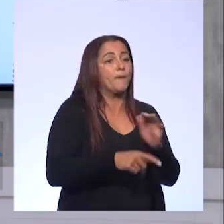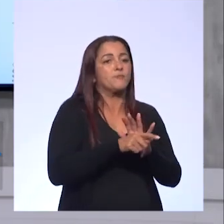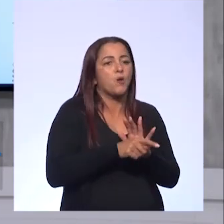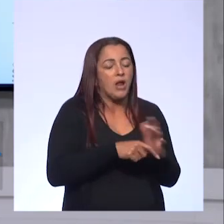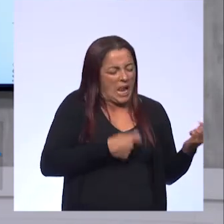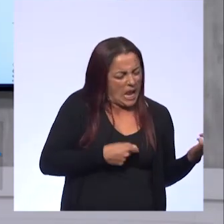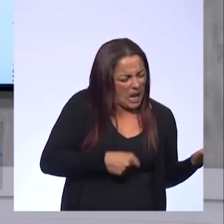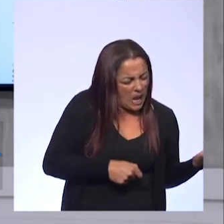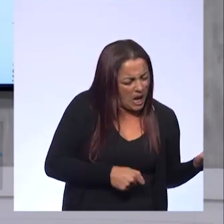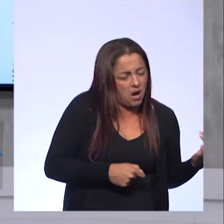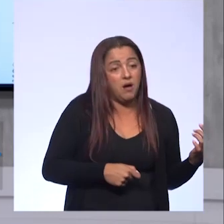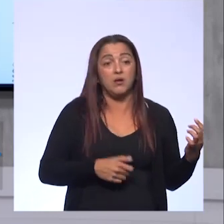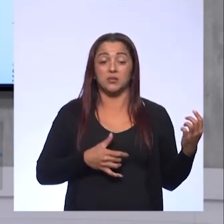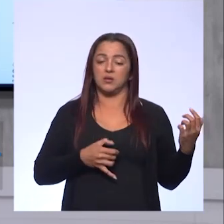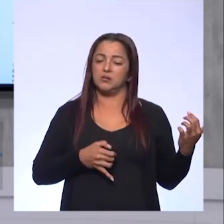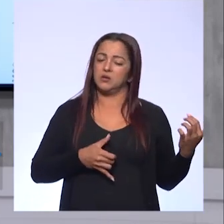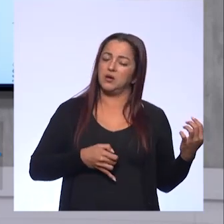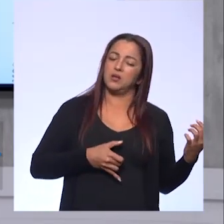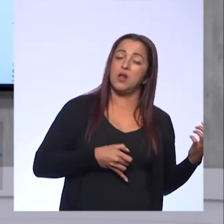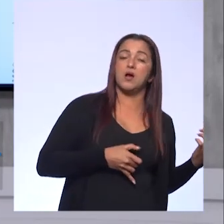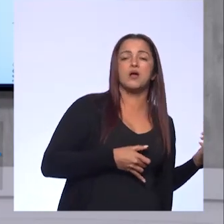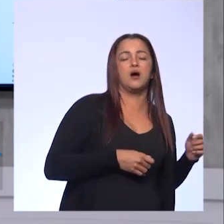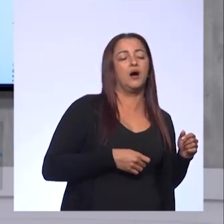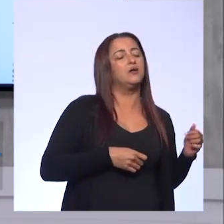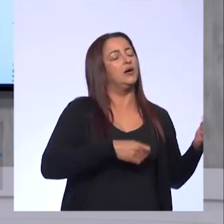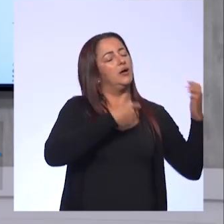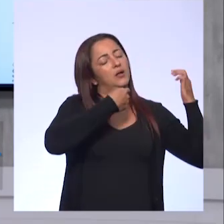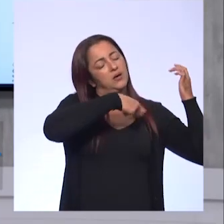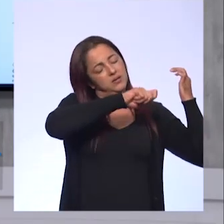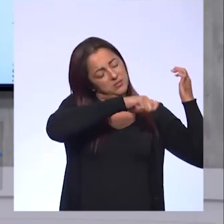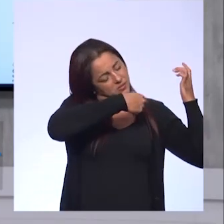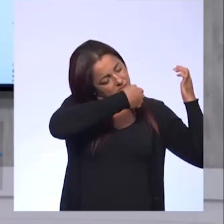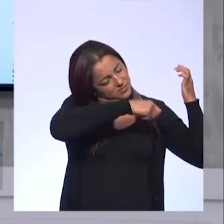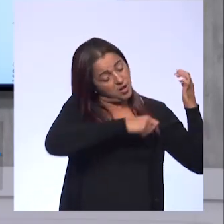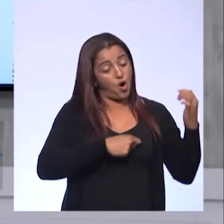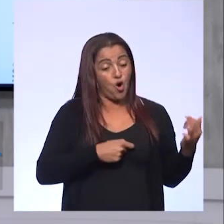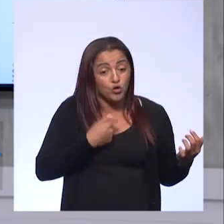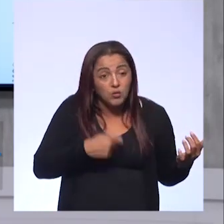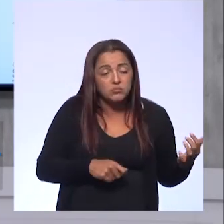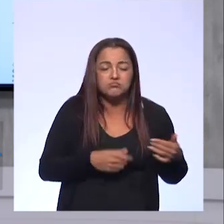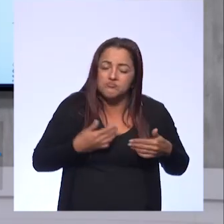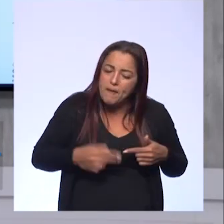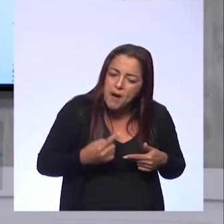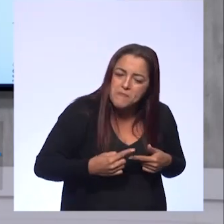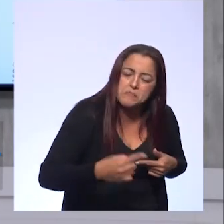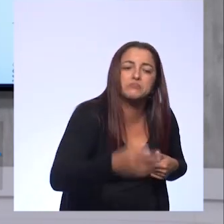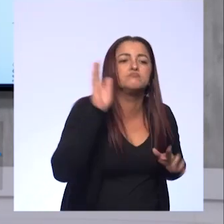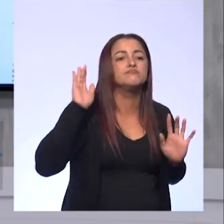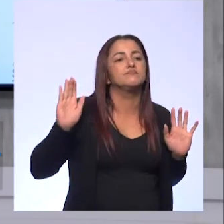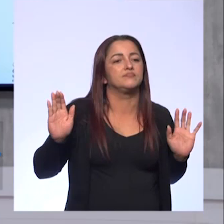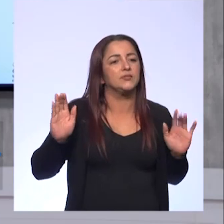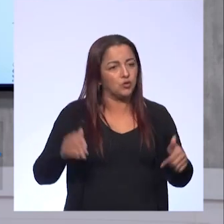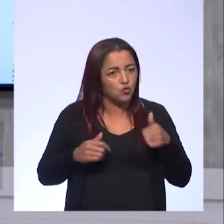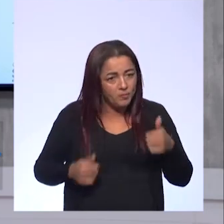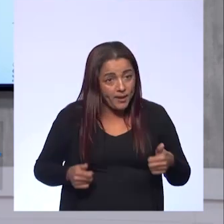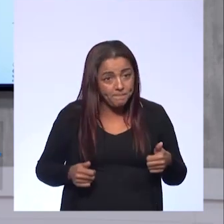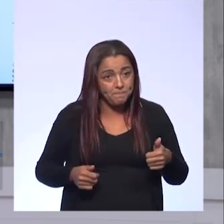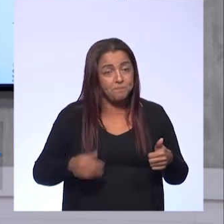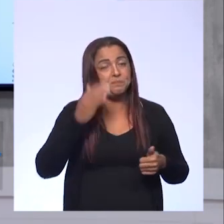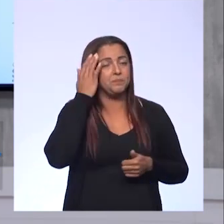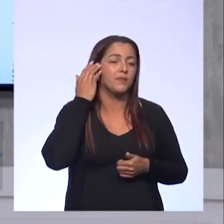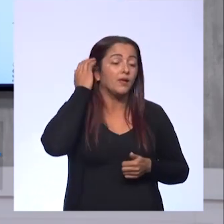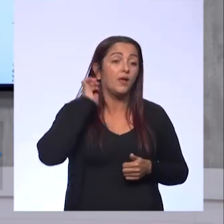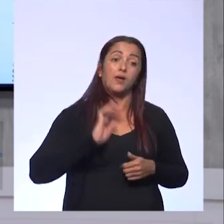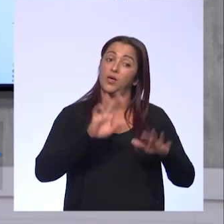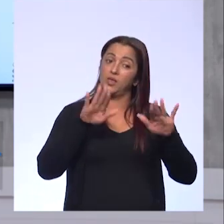guitarra frequente o que ela produção são as mesmas do que o violino o violão e assim sucessivamente tá bom galera então